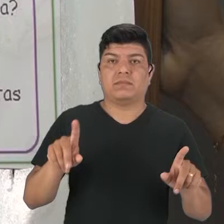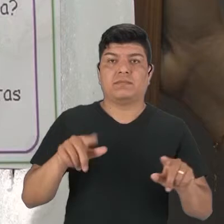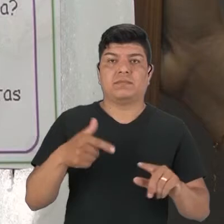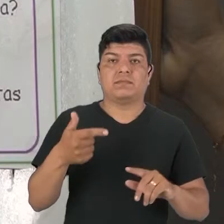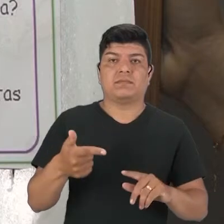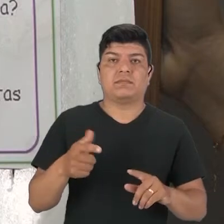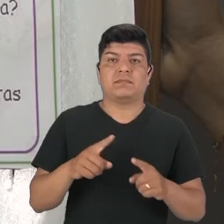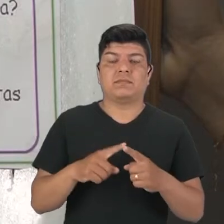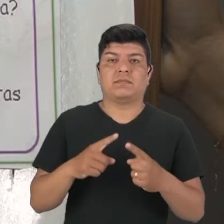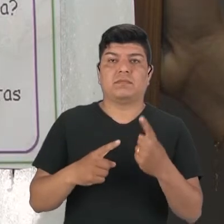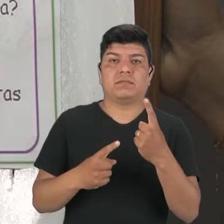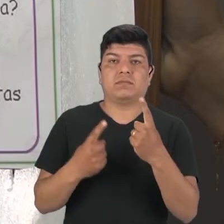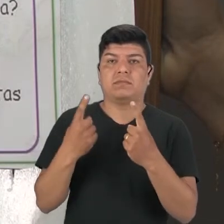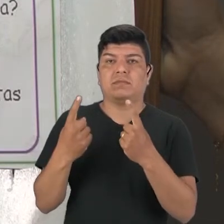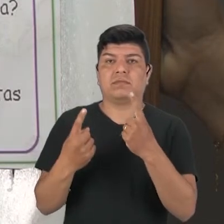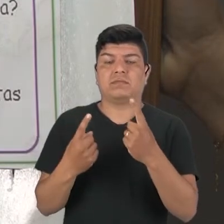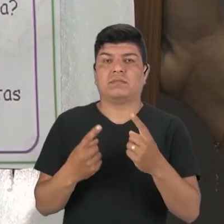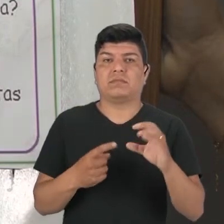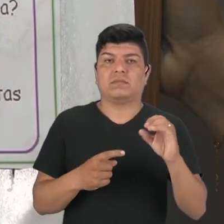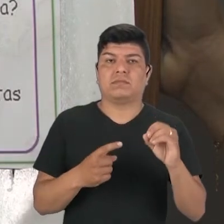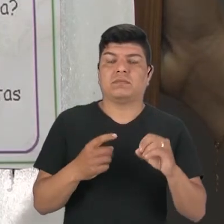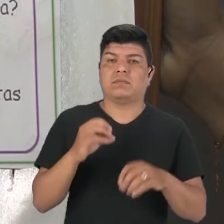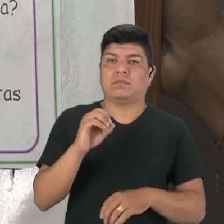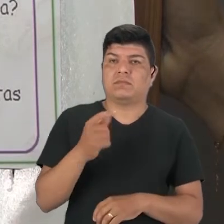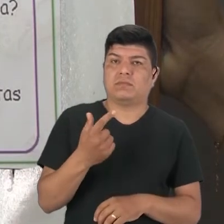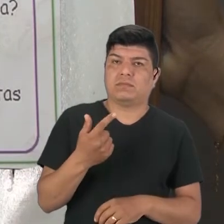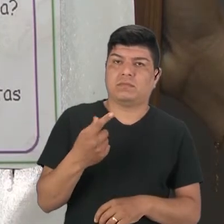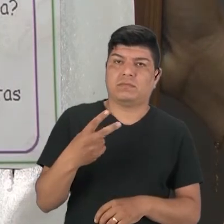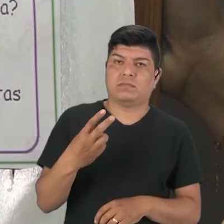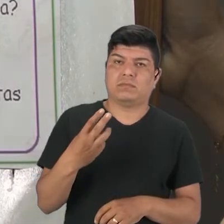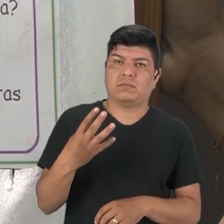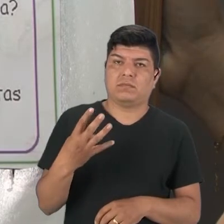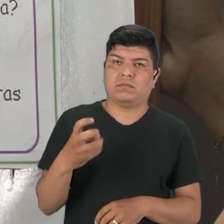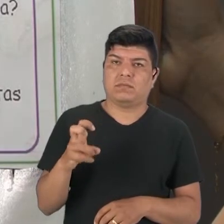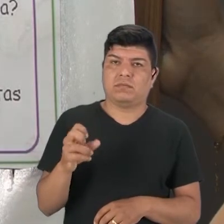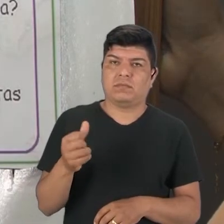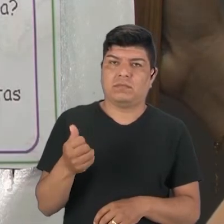2, aqui está de 1 em 1, ó. 0, 1, 2, 3,